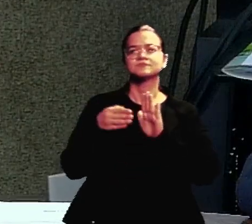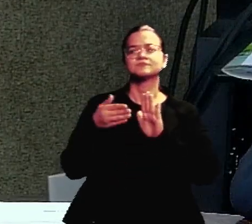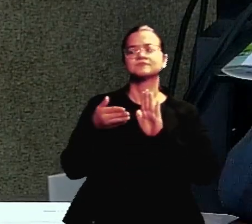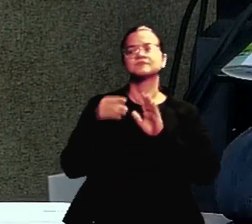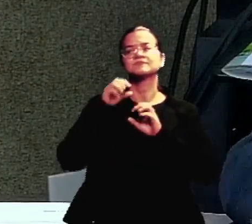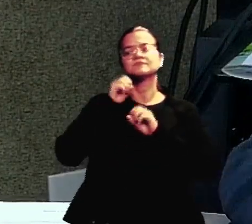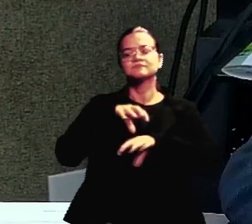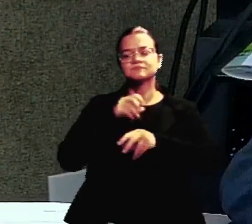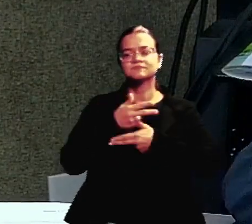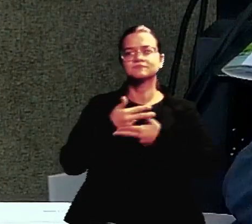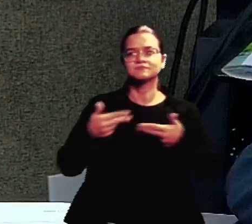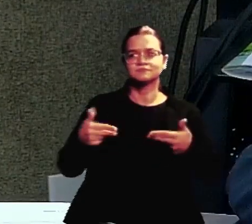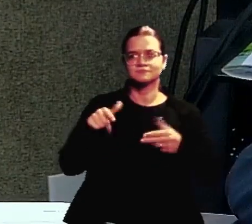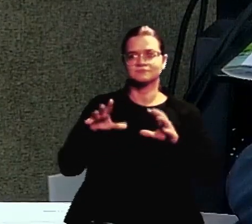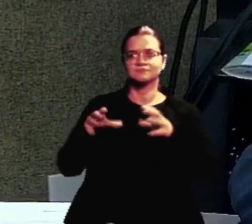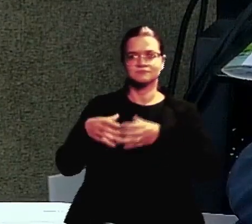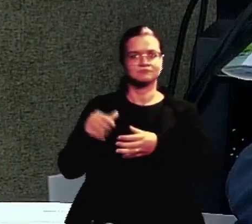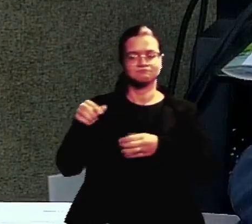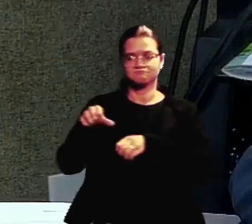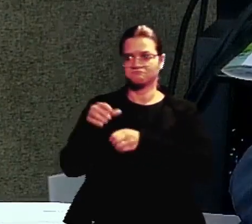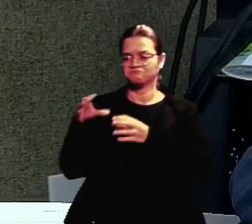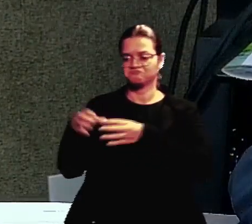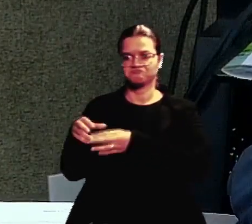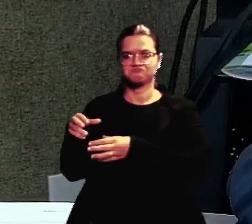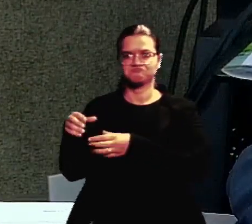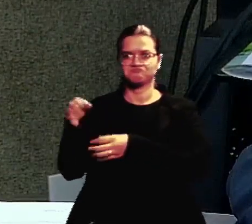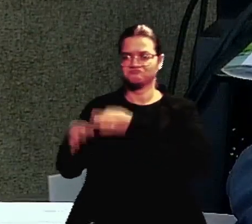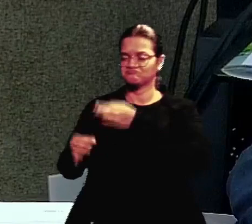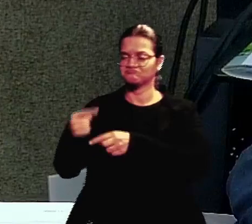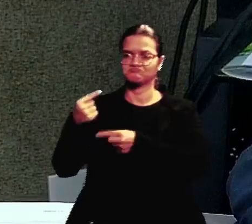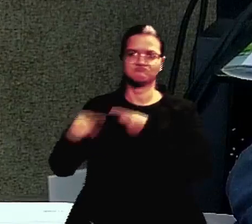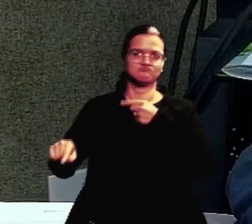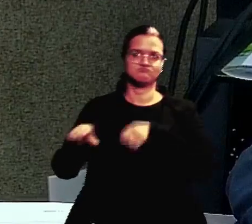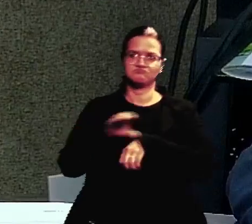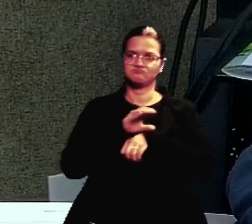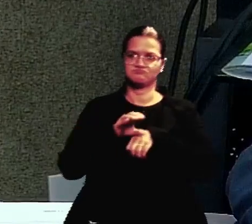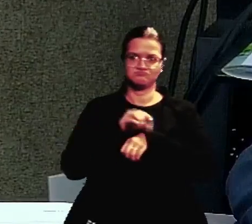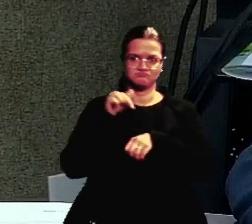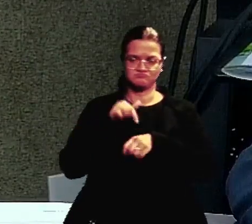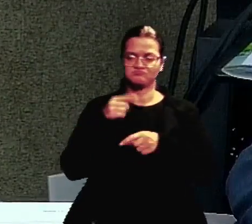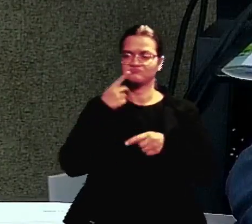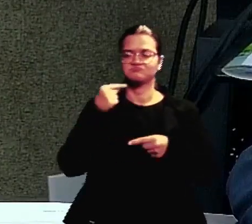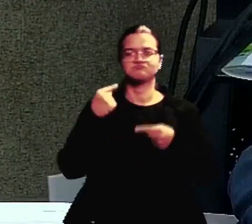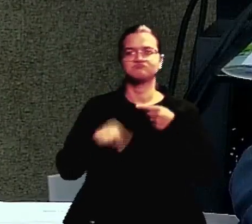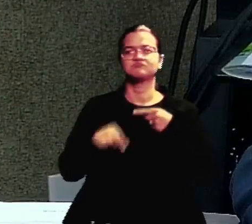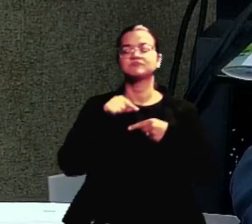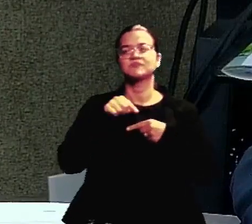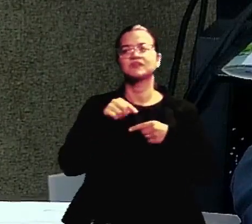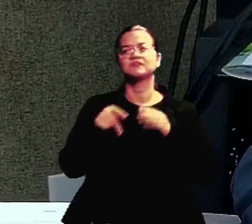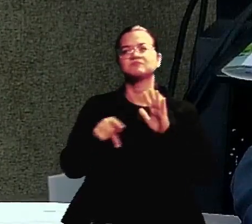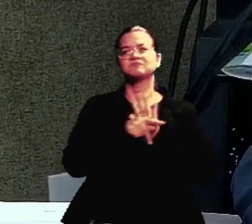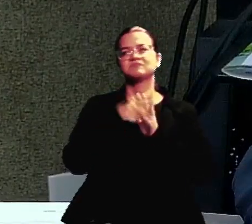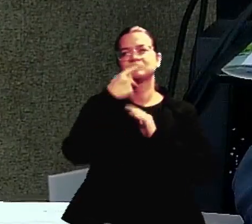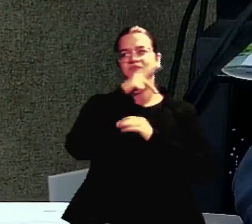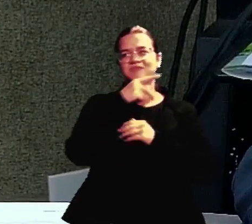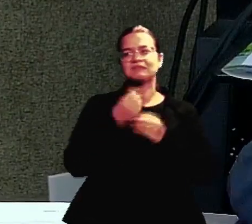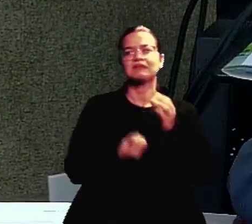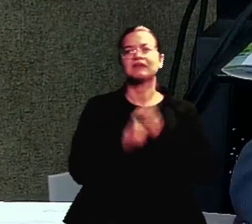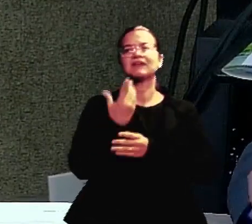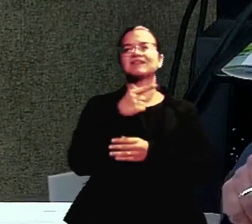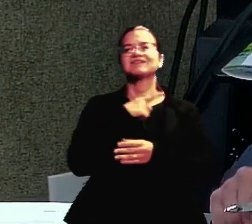providências. A Procuradoria opinou pela ilegalidade do projeto por dispor sobre organização administrativa e